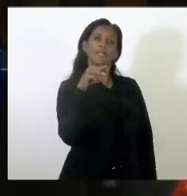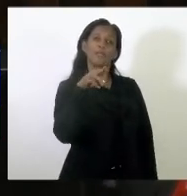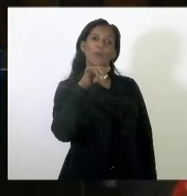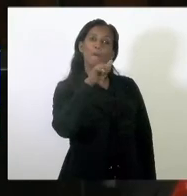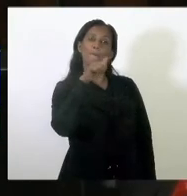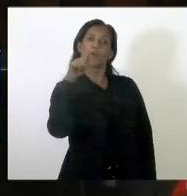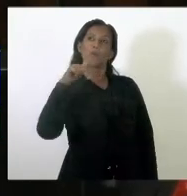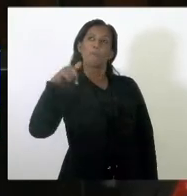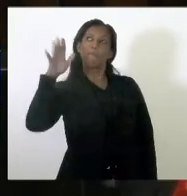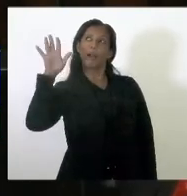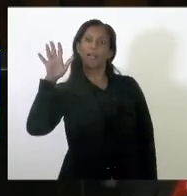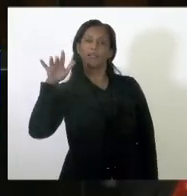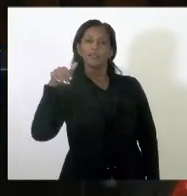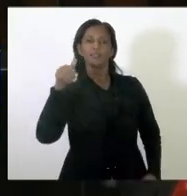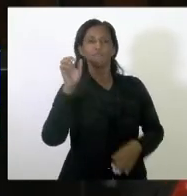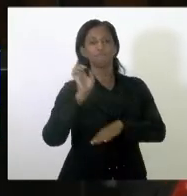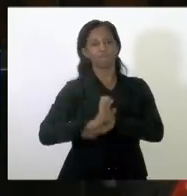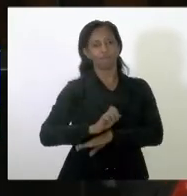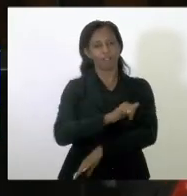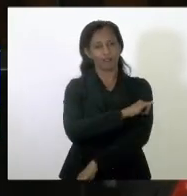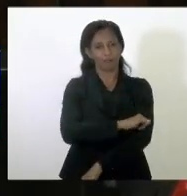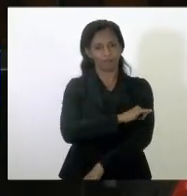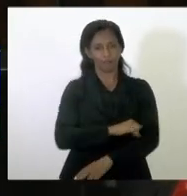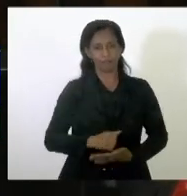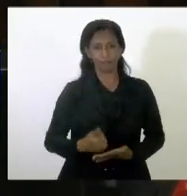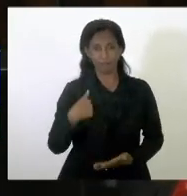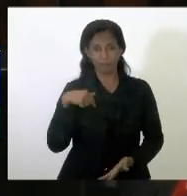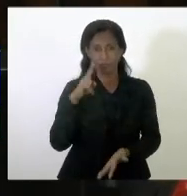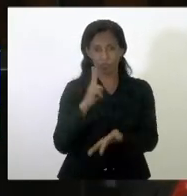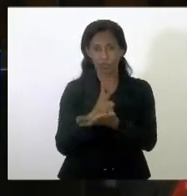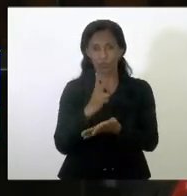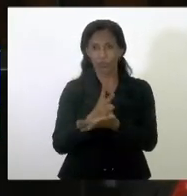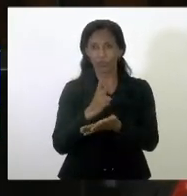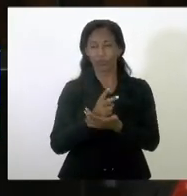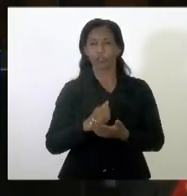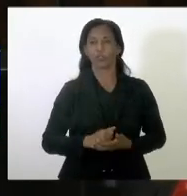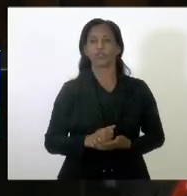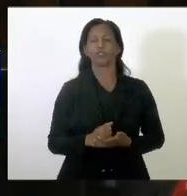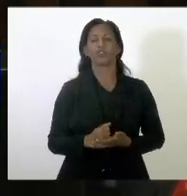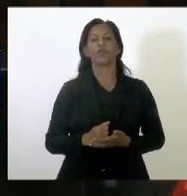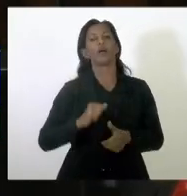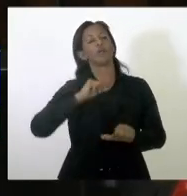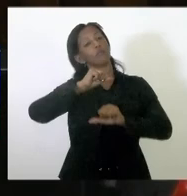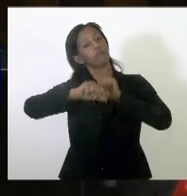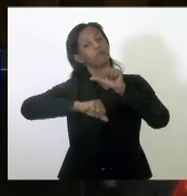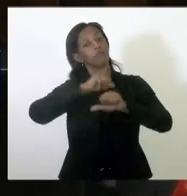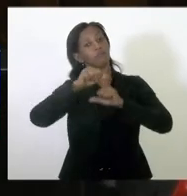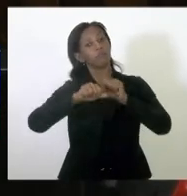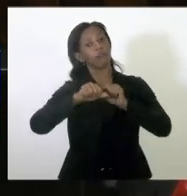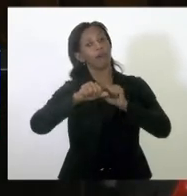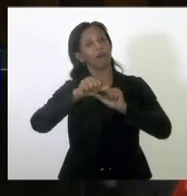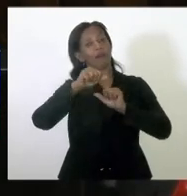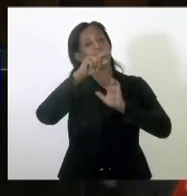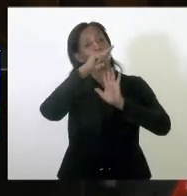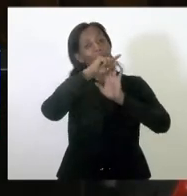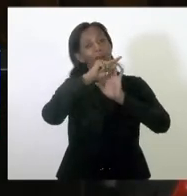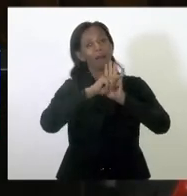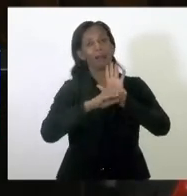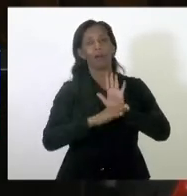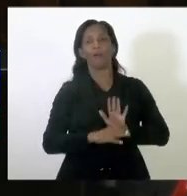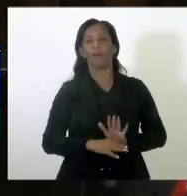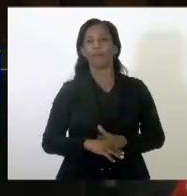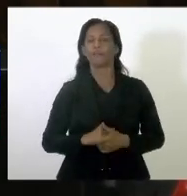140.666 eleitores no estado do Rio de Janeiro. Eu vou continuar restaurando a ordem onde quer que seja